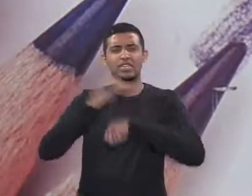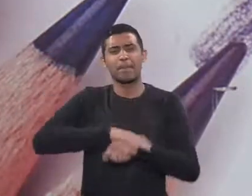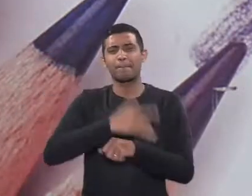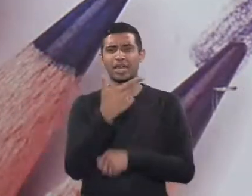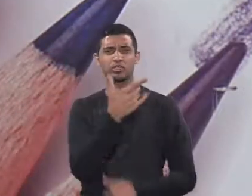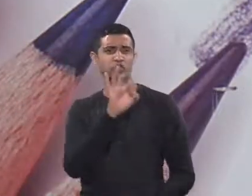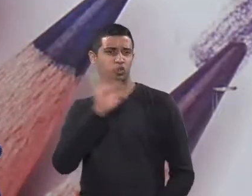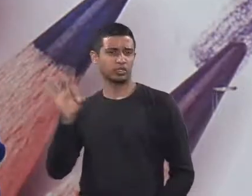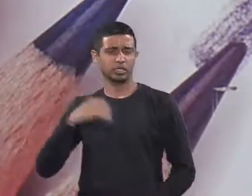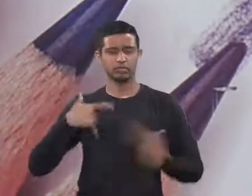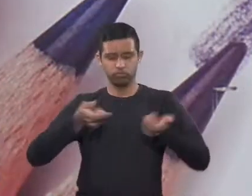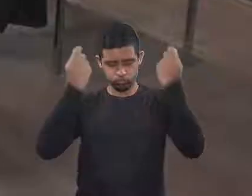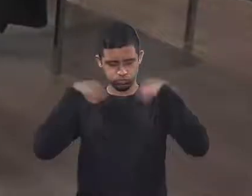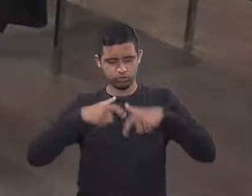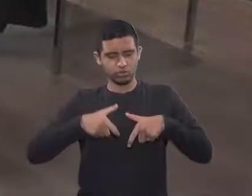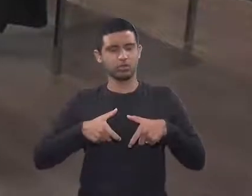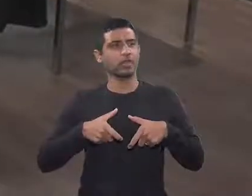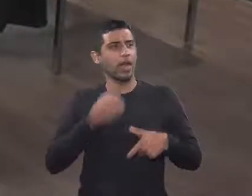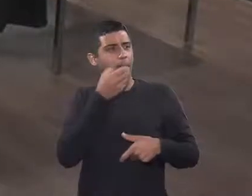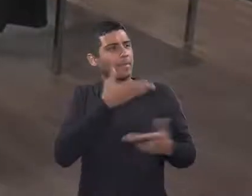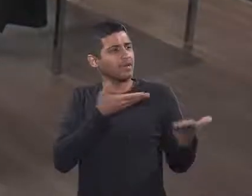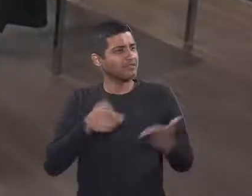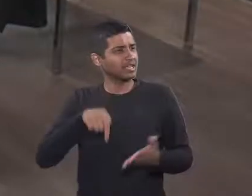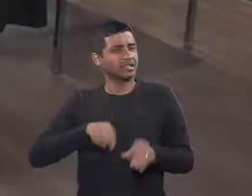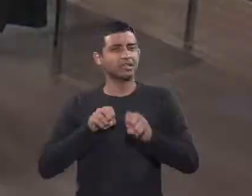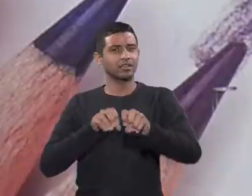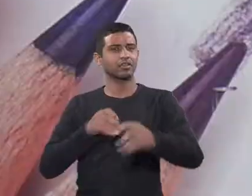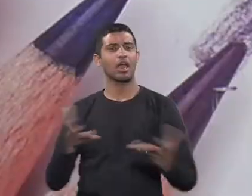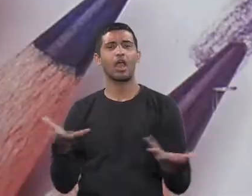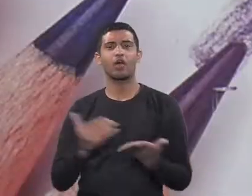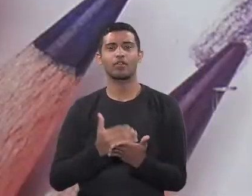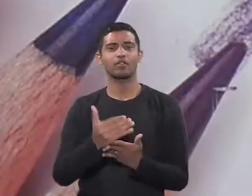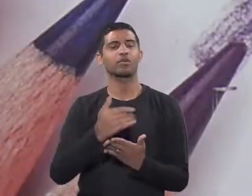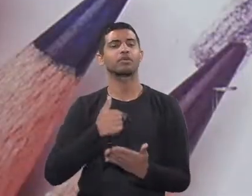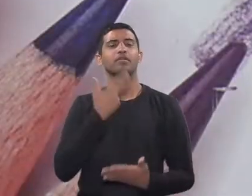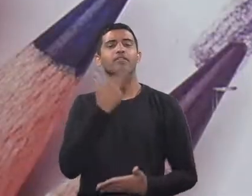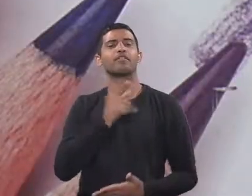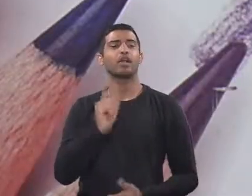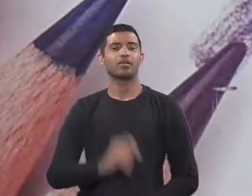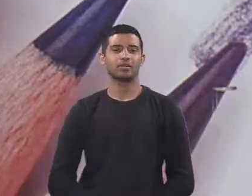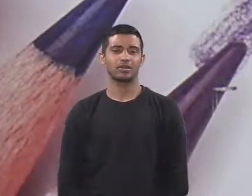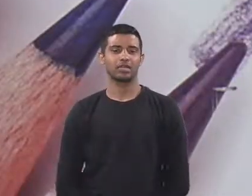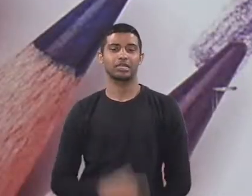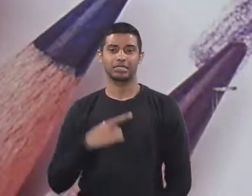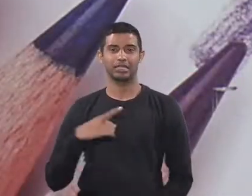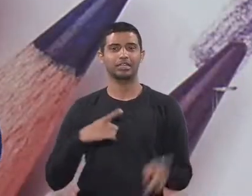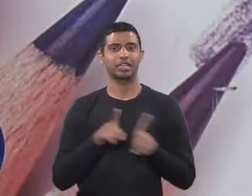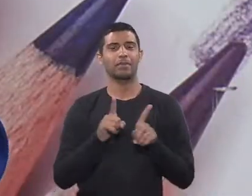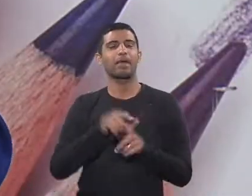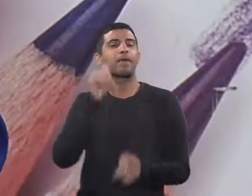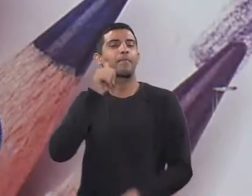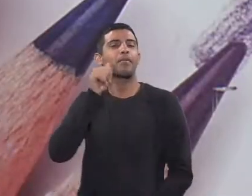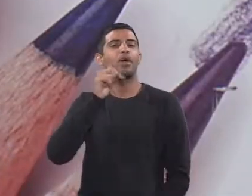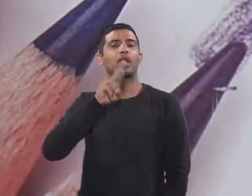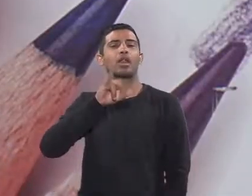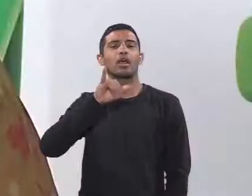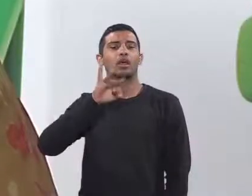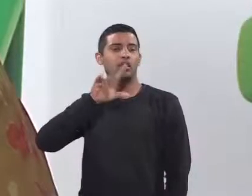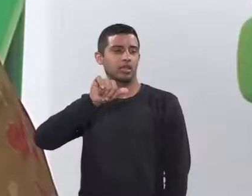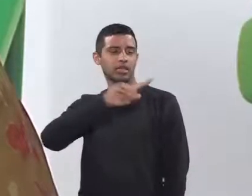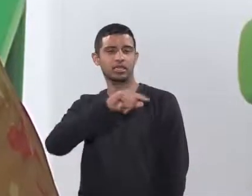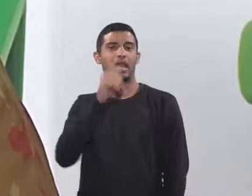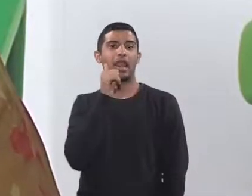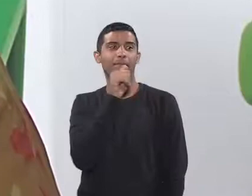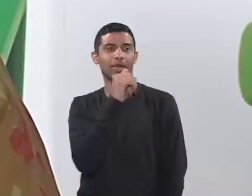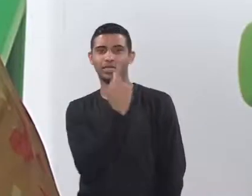medalhas conquistadas. Muito bem-vindas ao programa. E aí eu vou começar logo falando que também está aqui com a gente a Rita, que é mãe